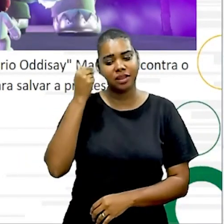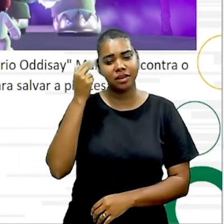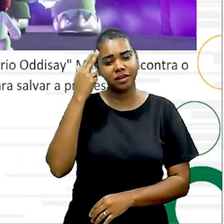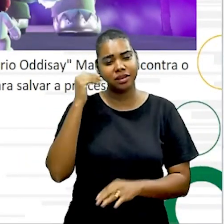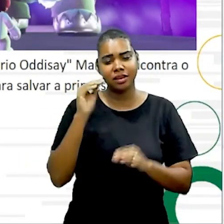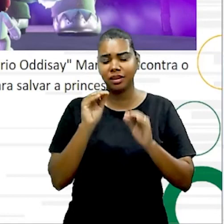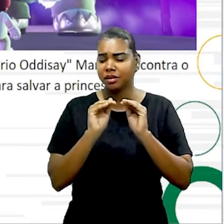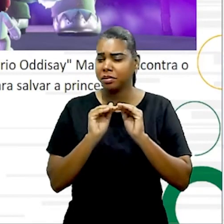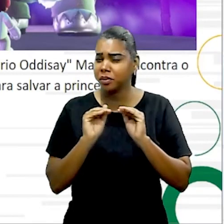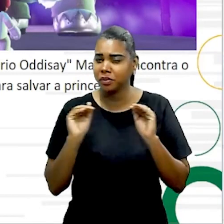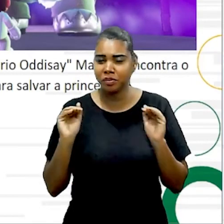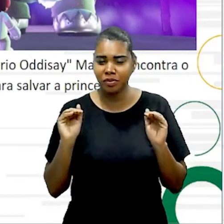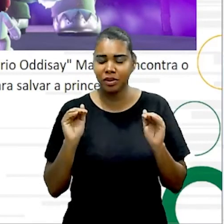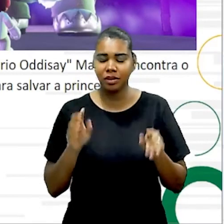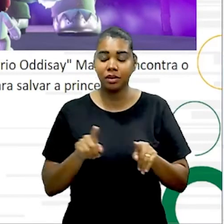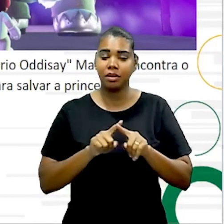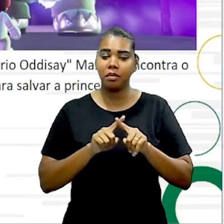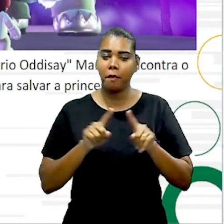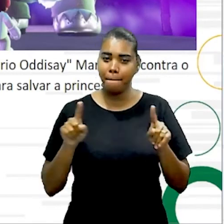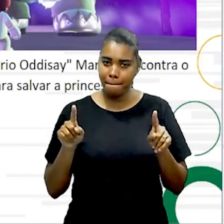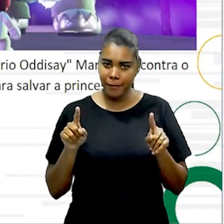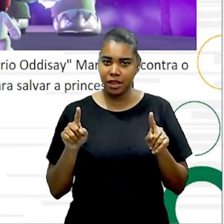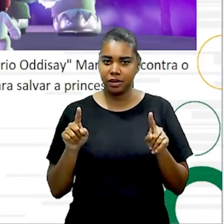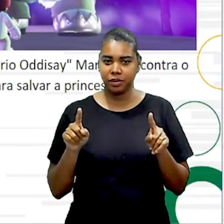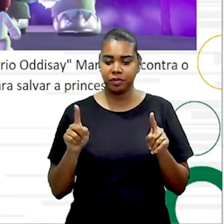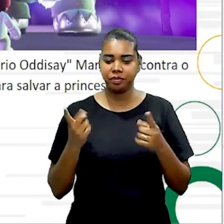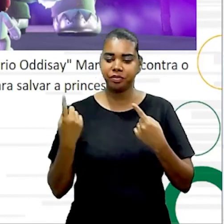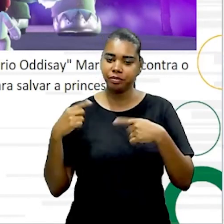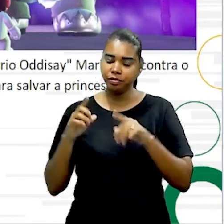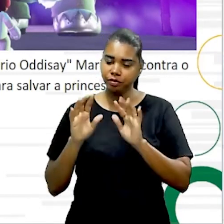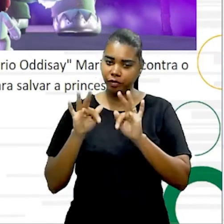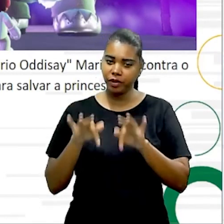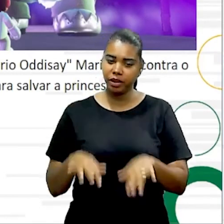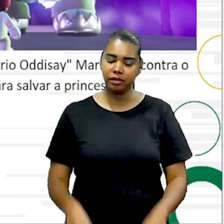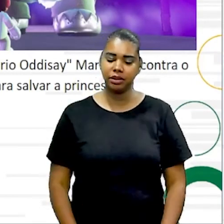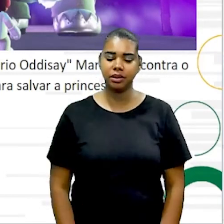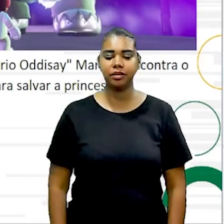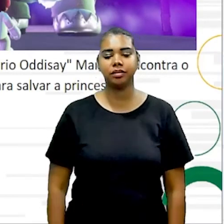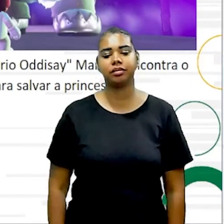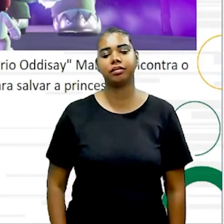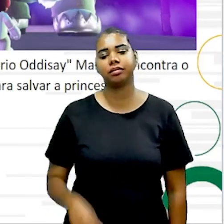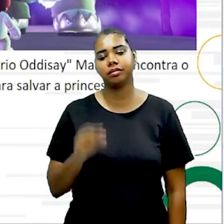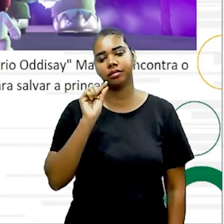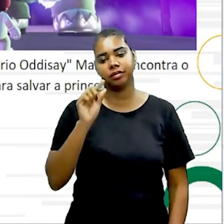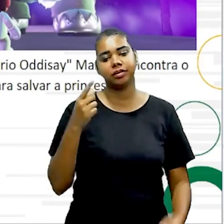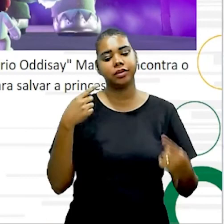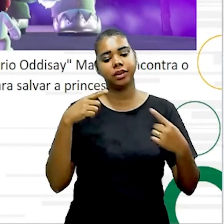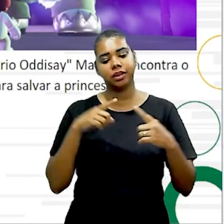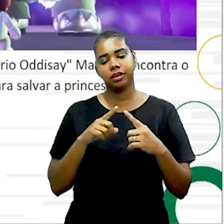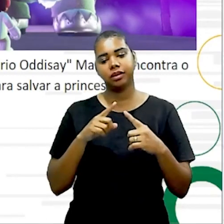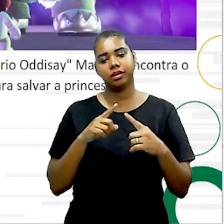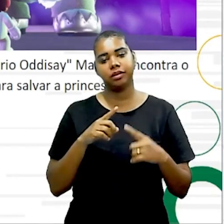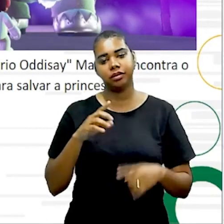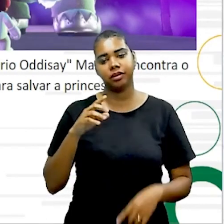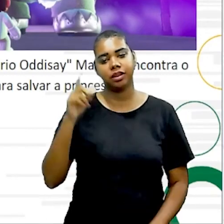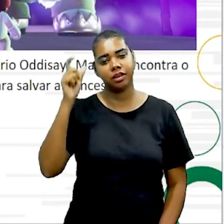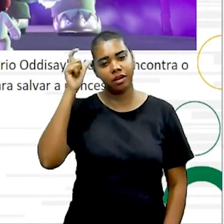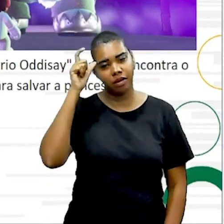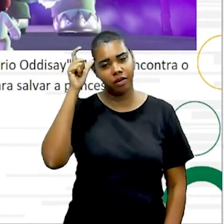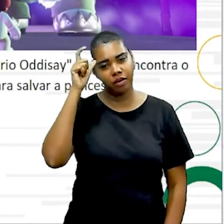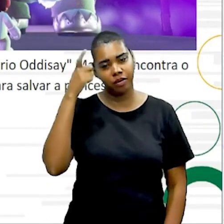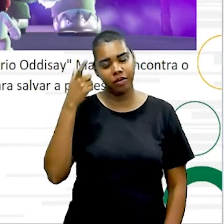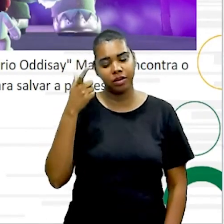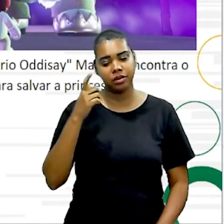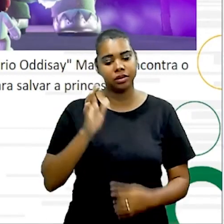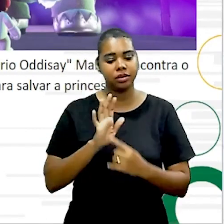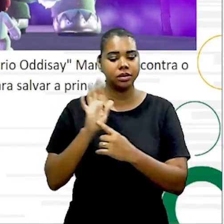tempo, mas ele parte para o desafio final, que é enfrentar o inimigo. Aqui eu coloquei o inimigo mais clássico